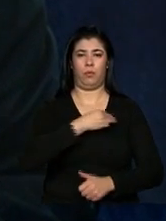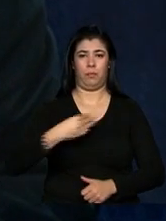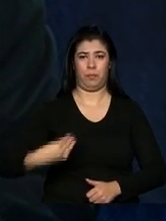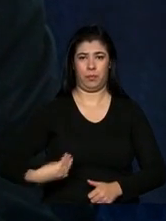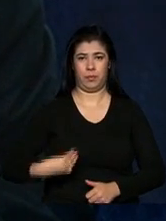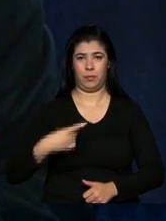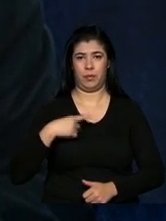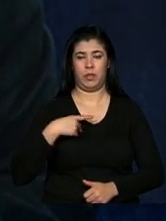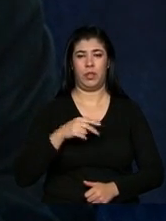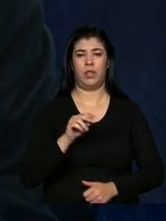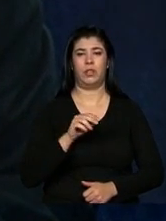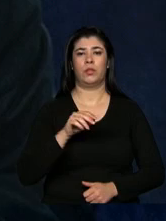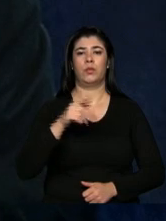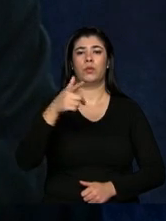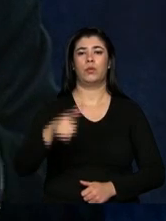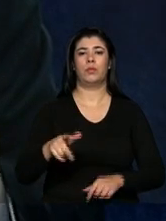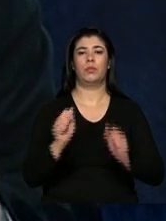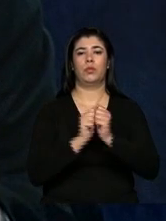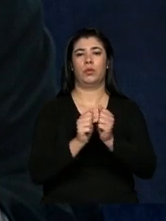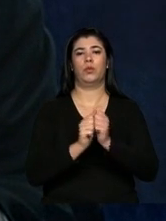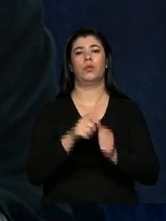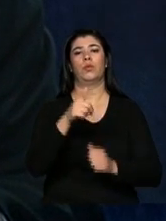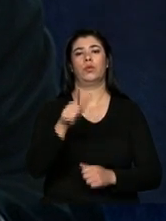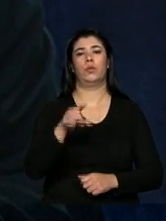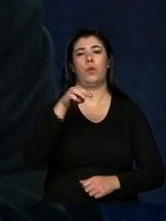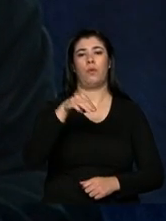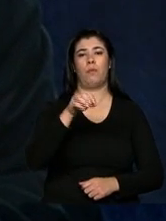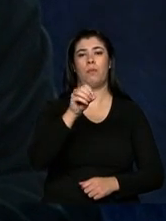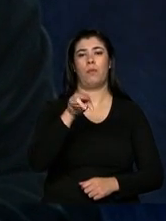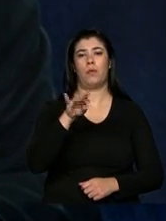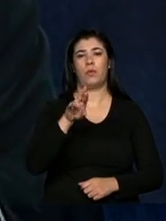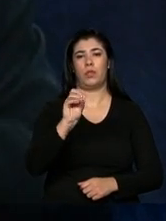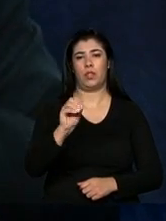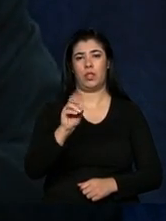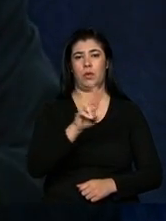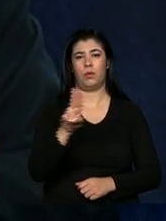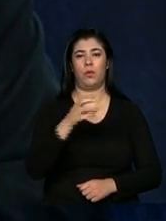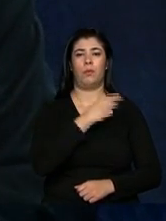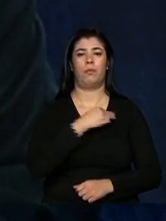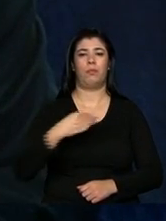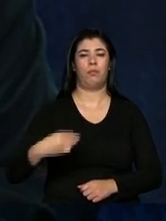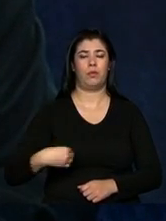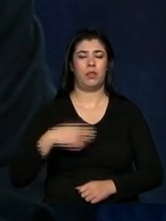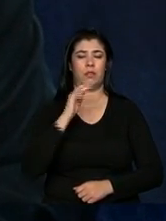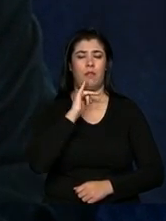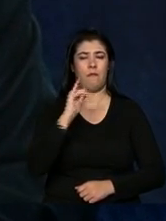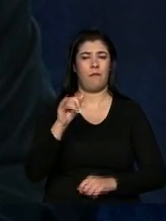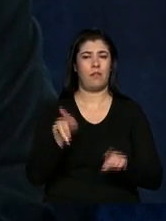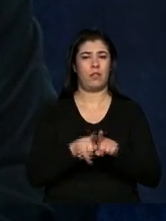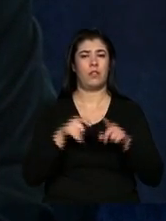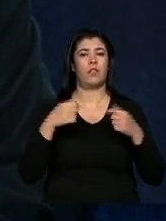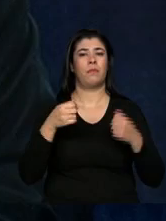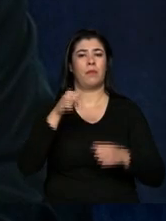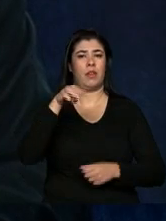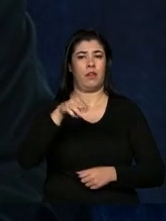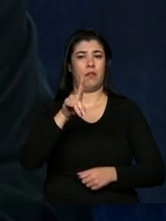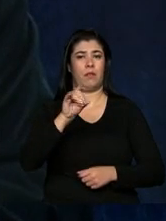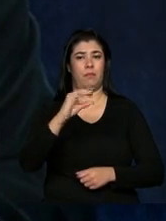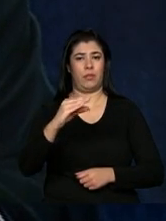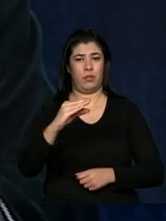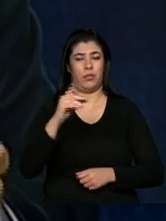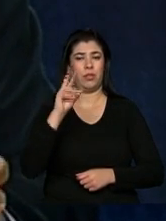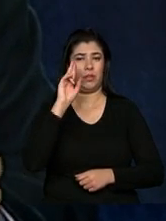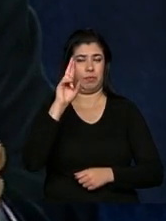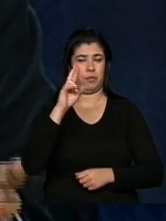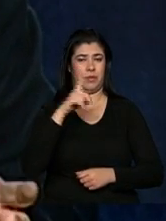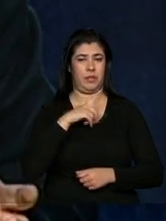e eu falei que eh o ministério das Comunicações tem tudo a ver eh com o mdic porque